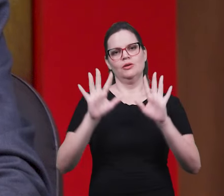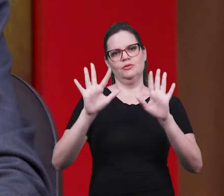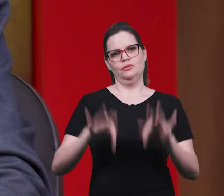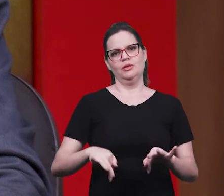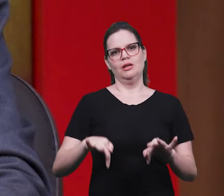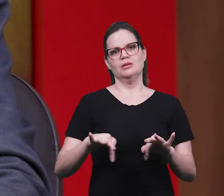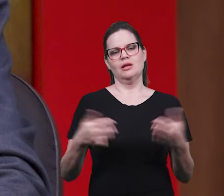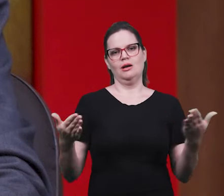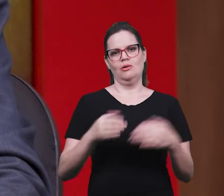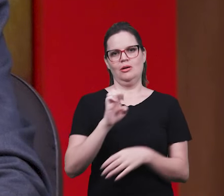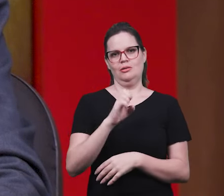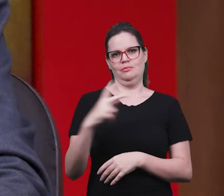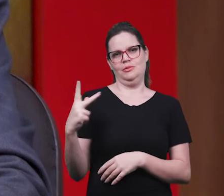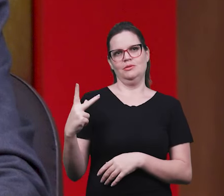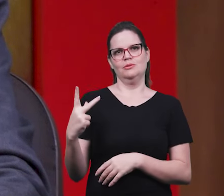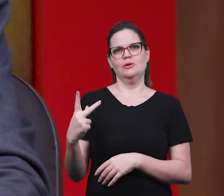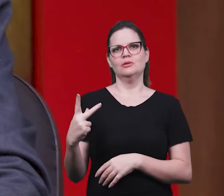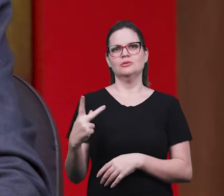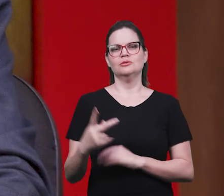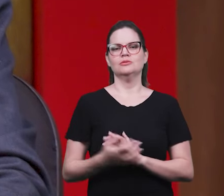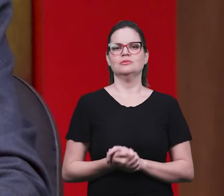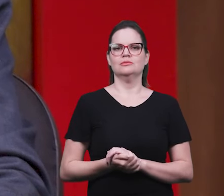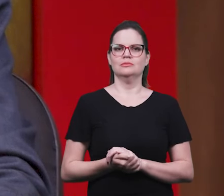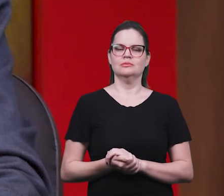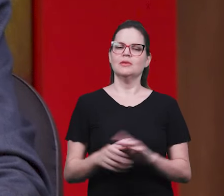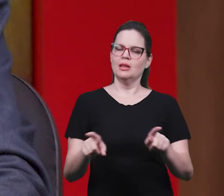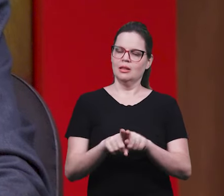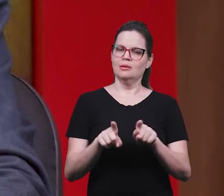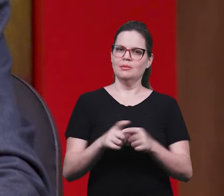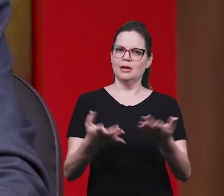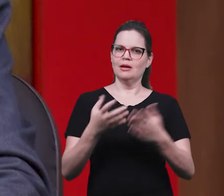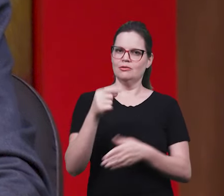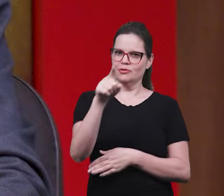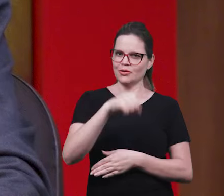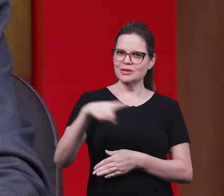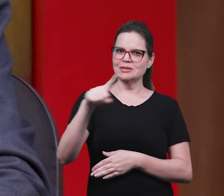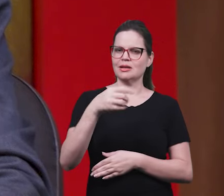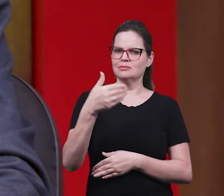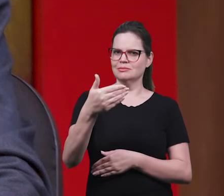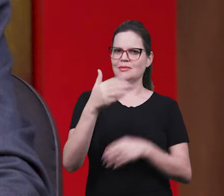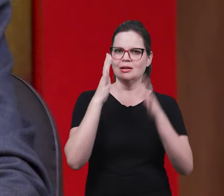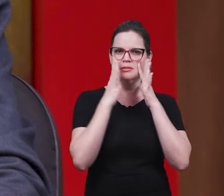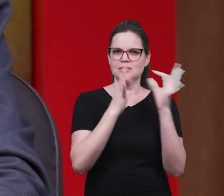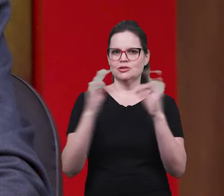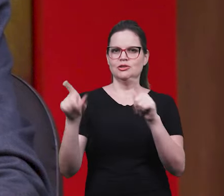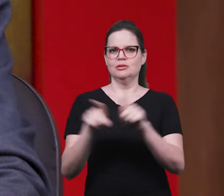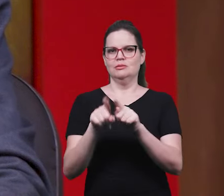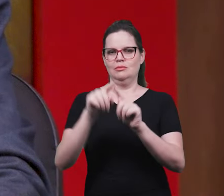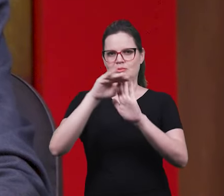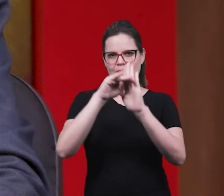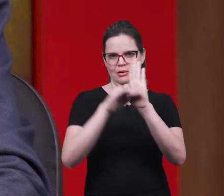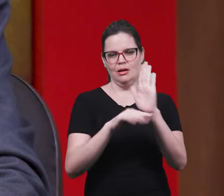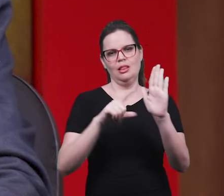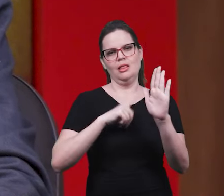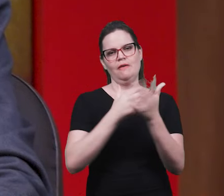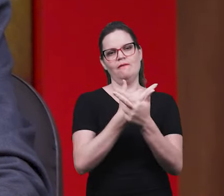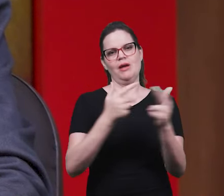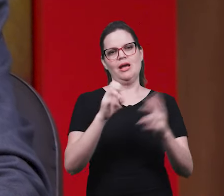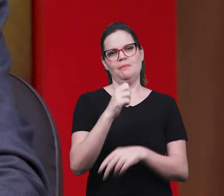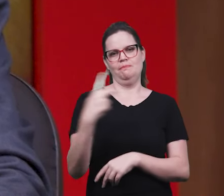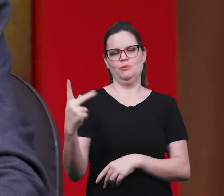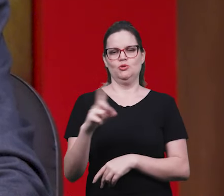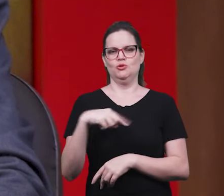aqui esse episódio, contando com você também para os próximos episódios. Na nossa playlist também você vai encontrar vários